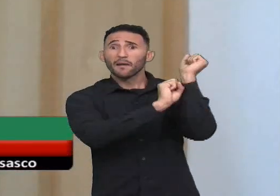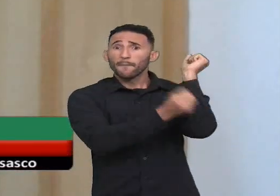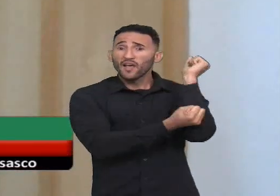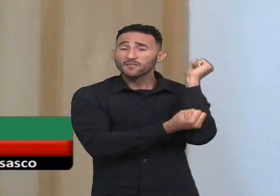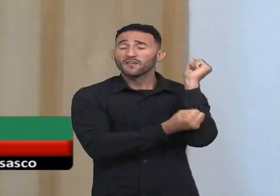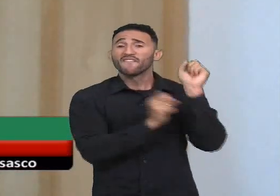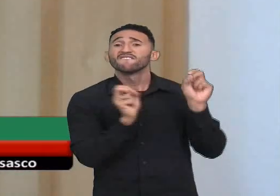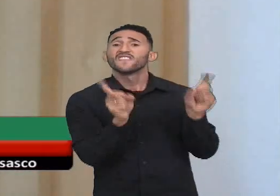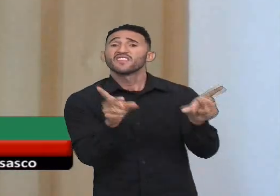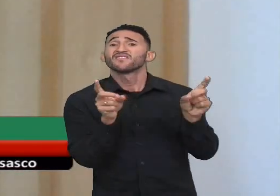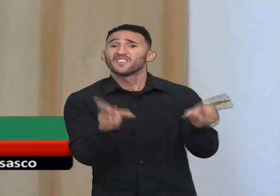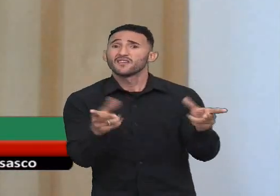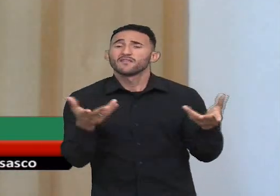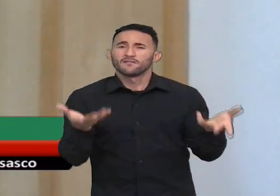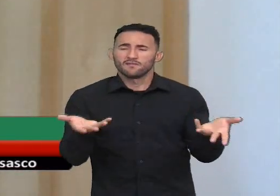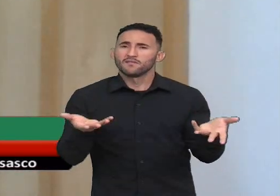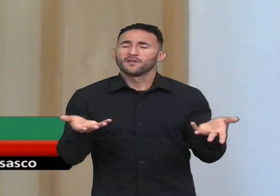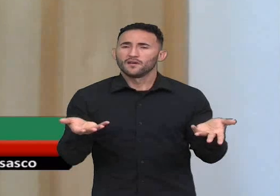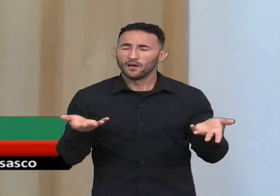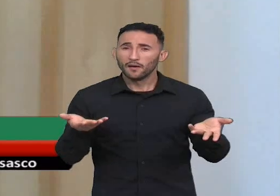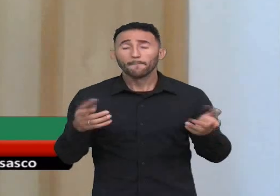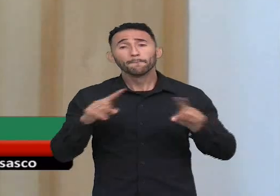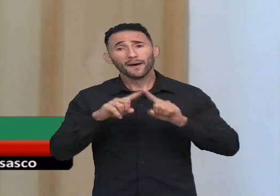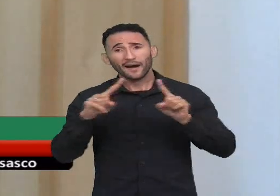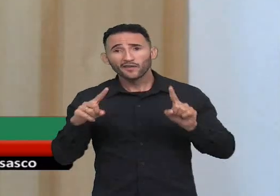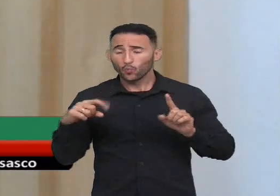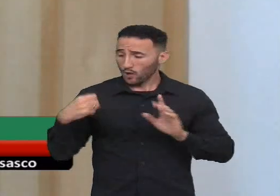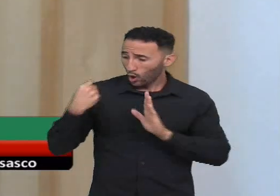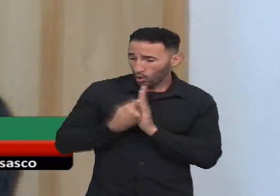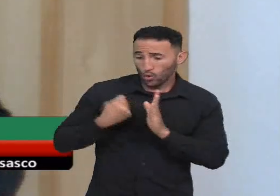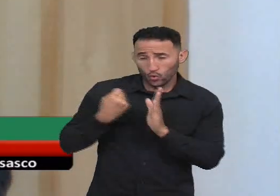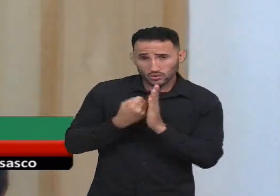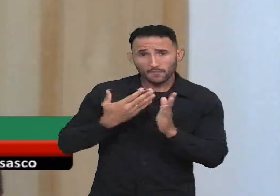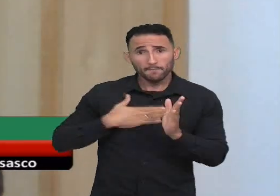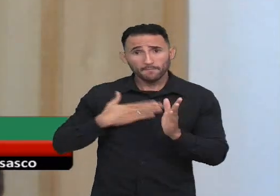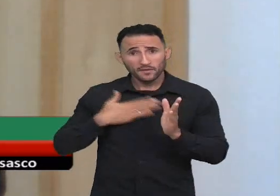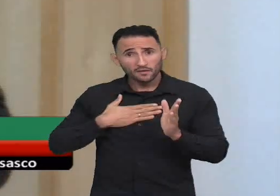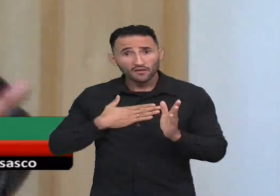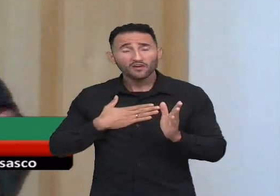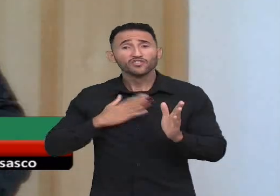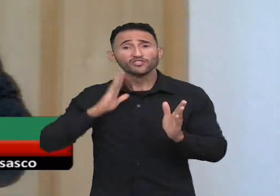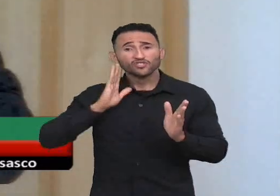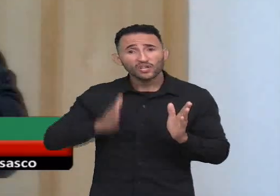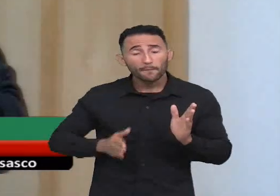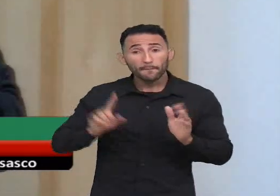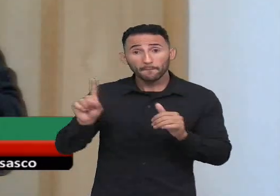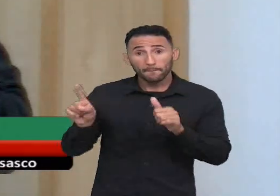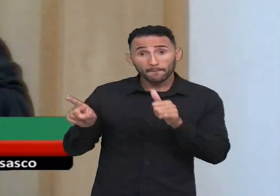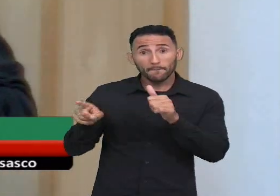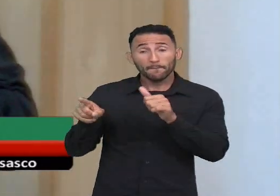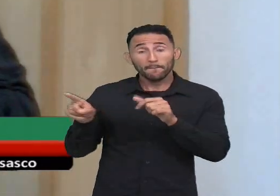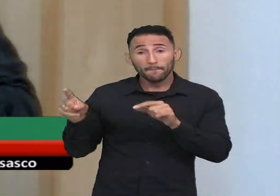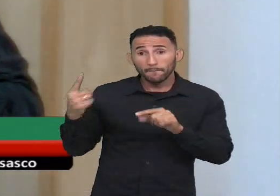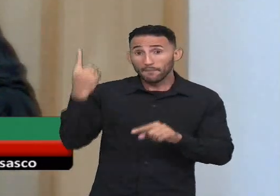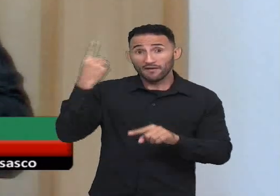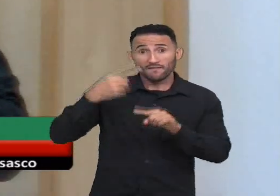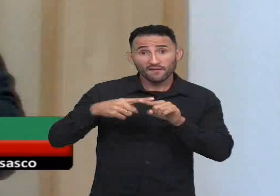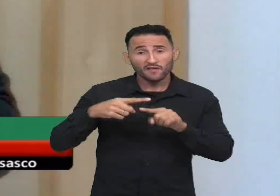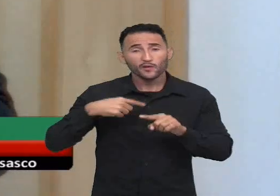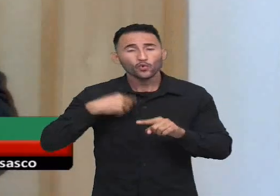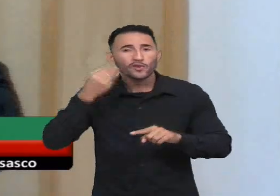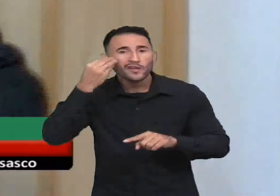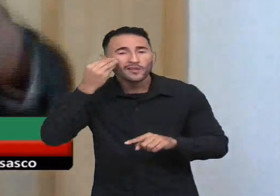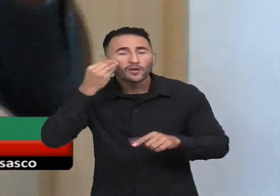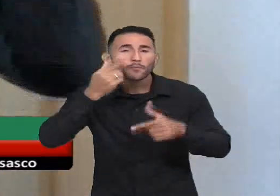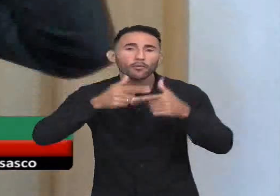E aí uma luta minha lá, que desde do meu primeiro mandato eu estou tentando resolver a questão do esgoto